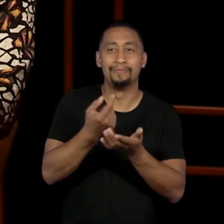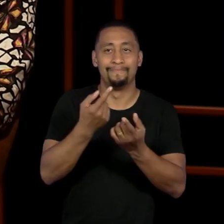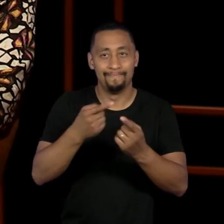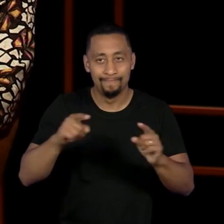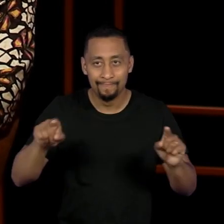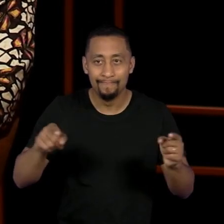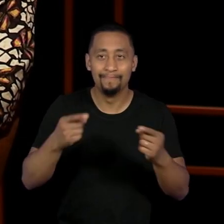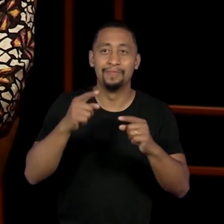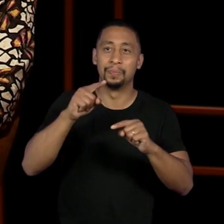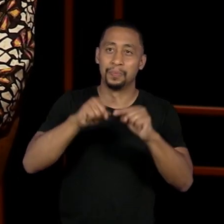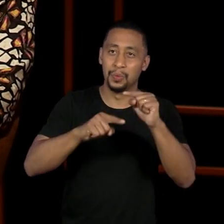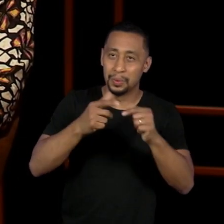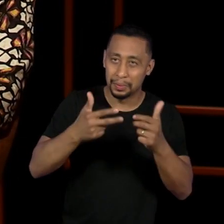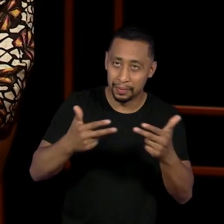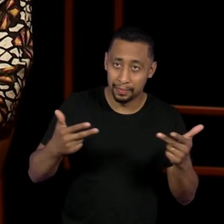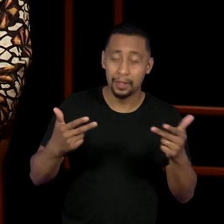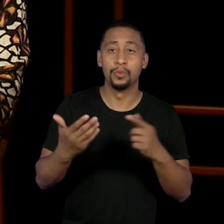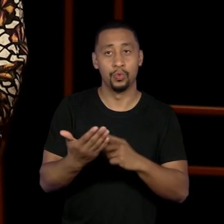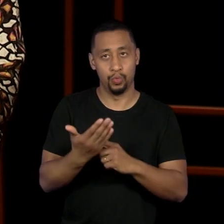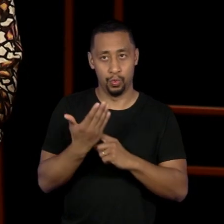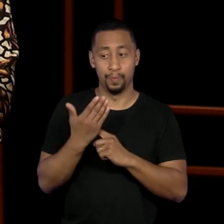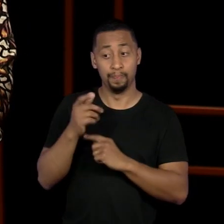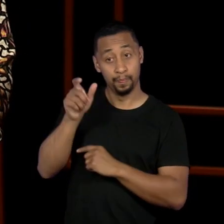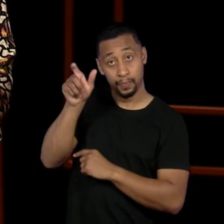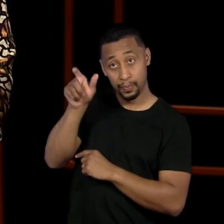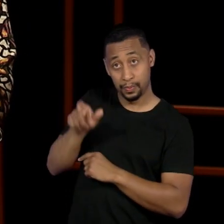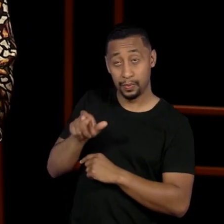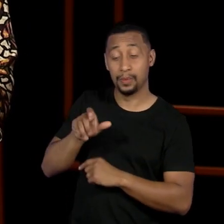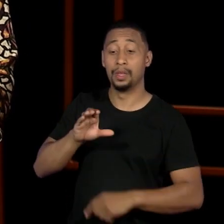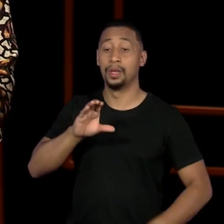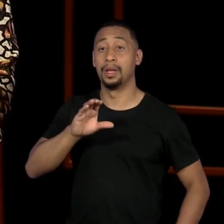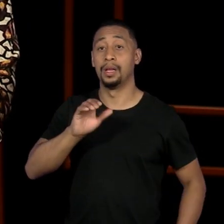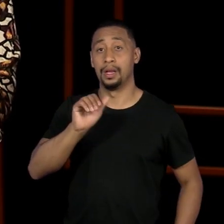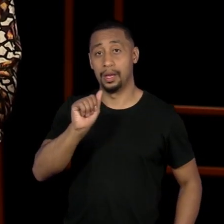Ele musicou Camões,